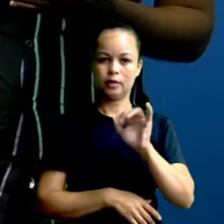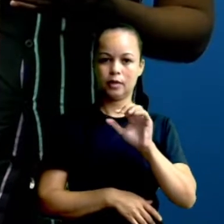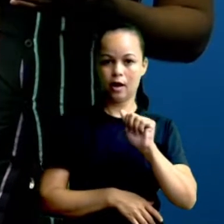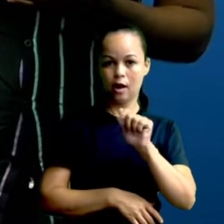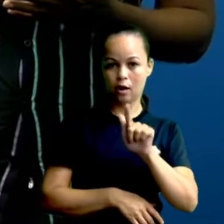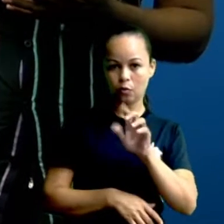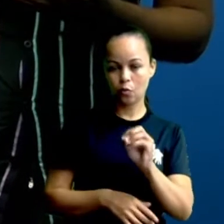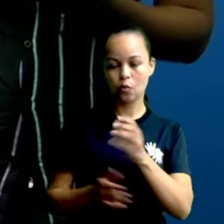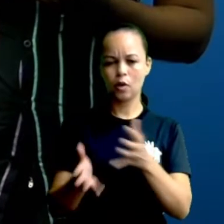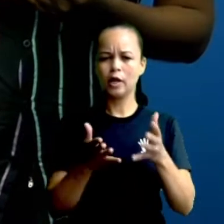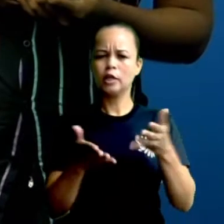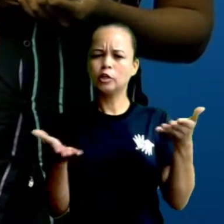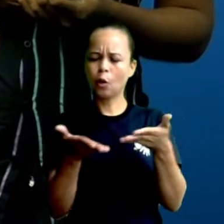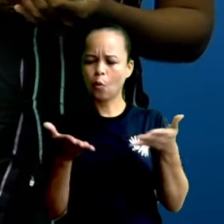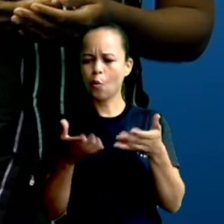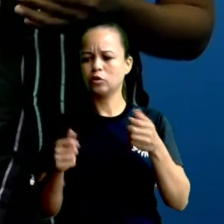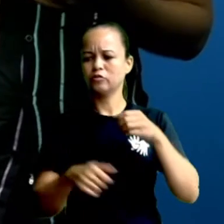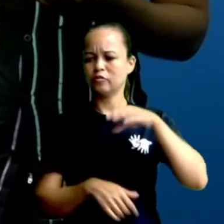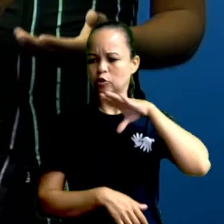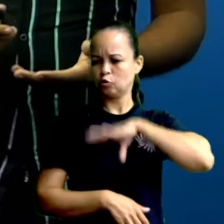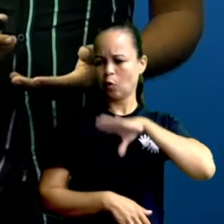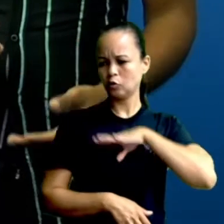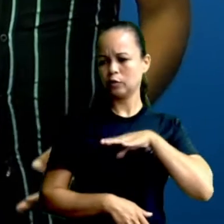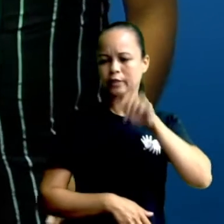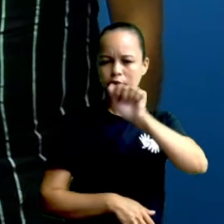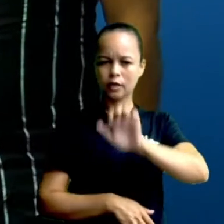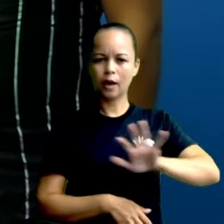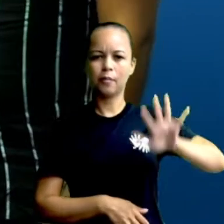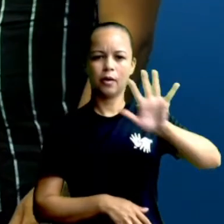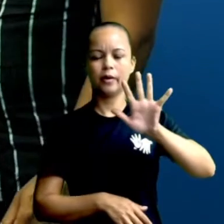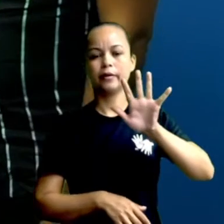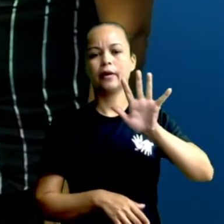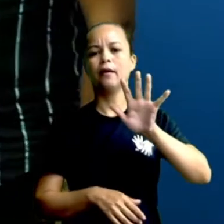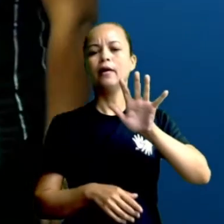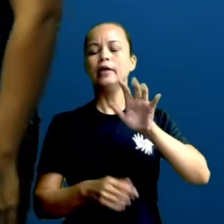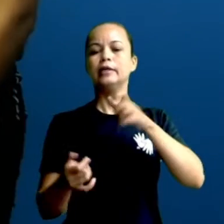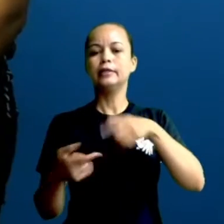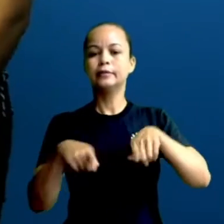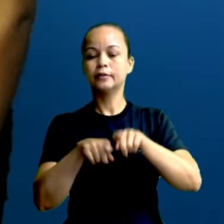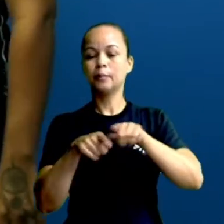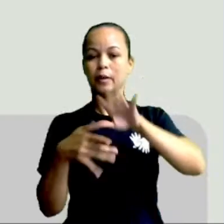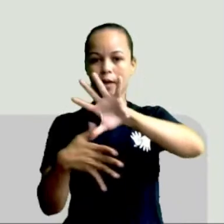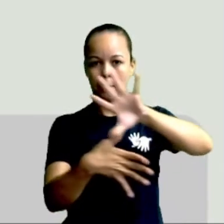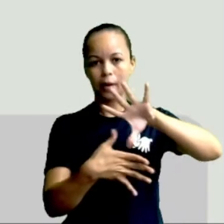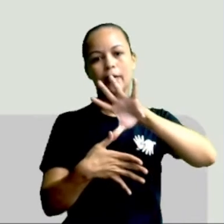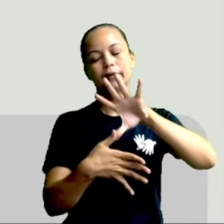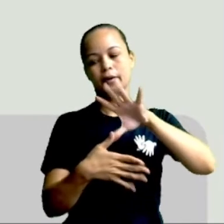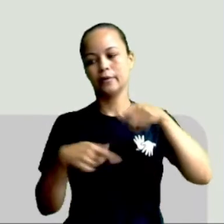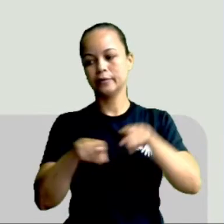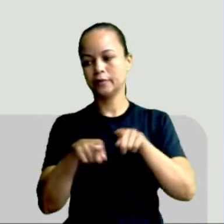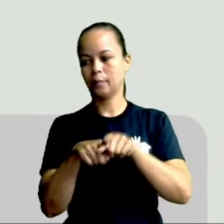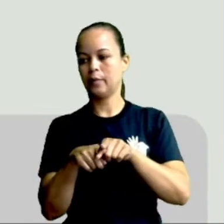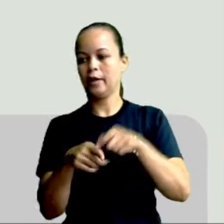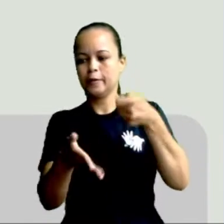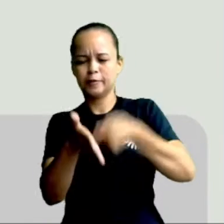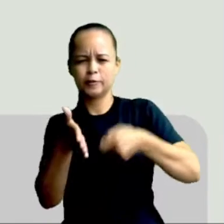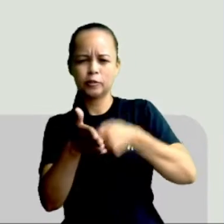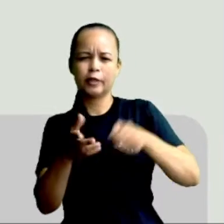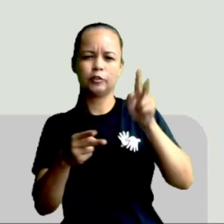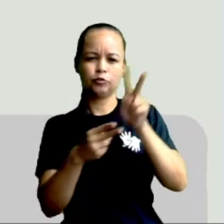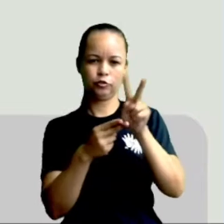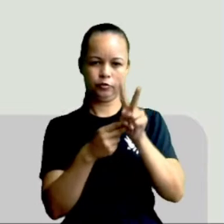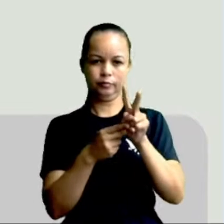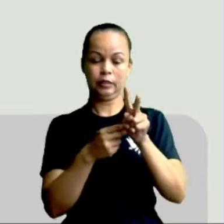América e a resistência indígena. Aí logo de início eu trouxe aqui para vocês um quadro representando a chegada